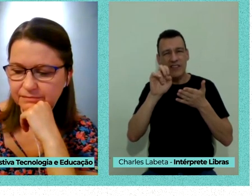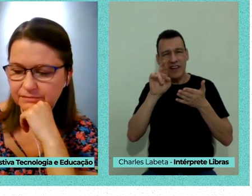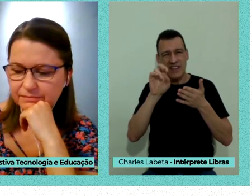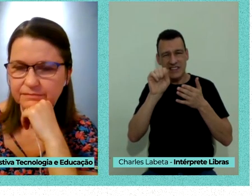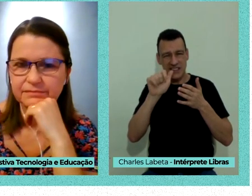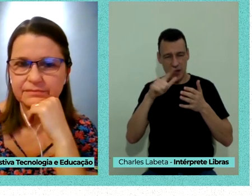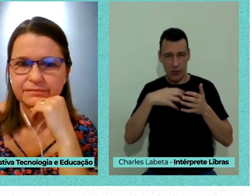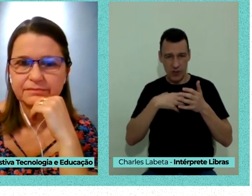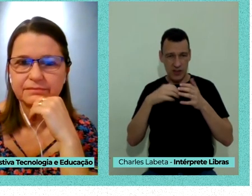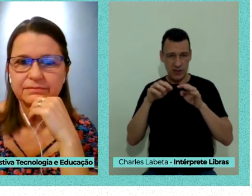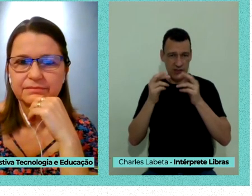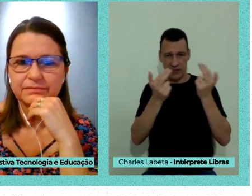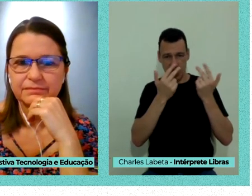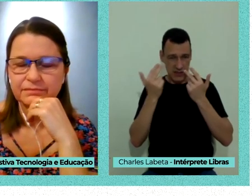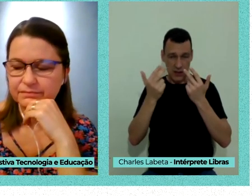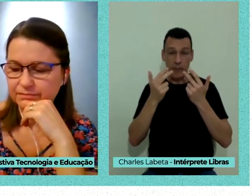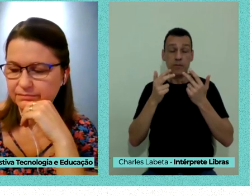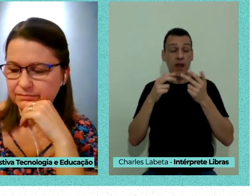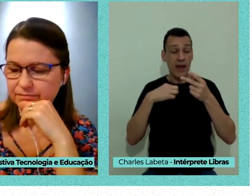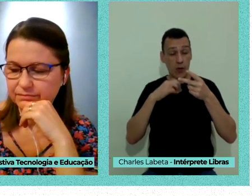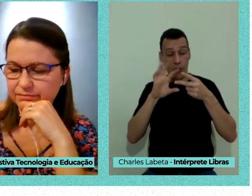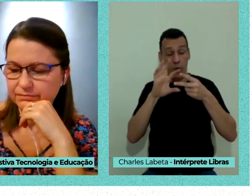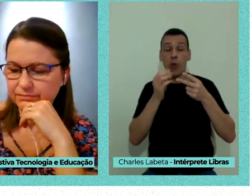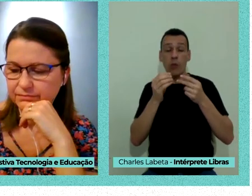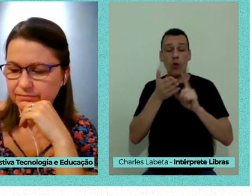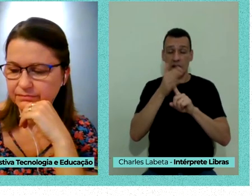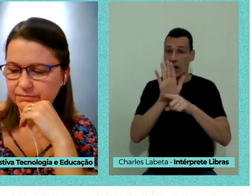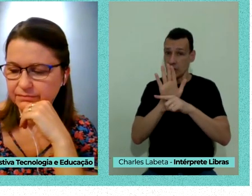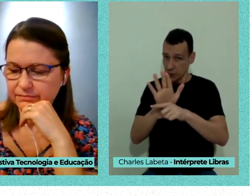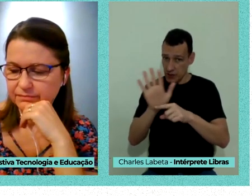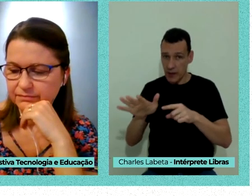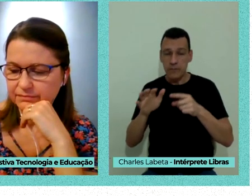a pergunta da Luísa Elias,